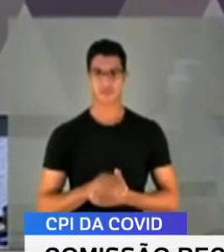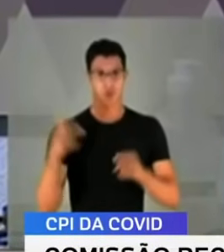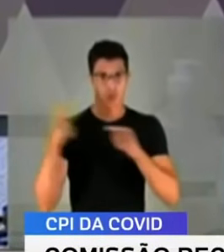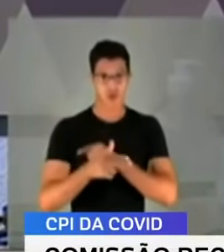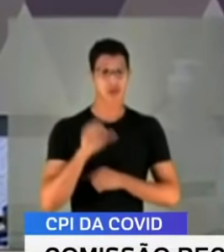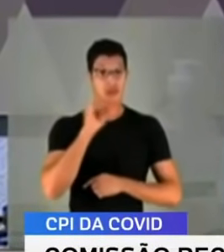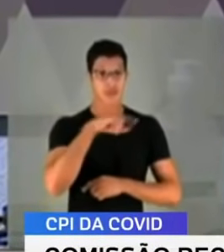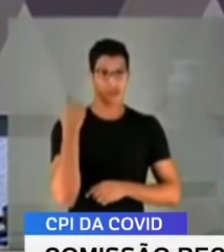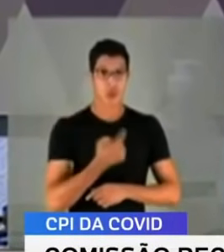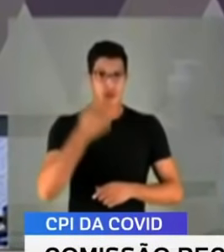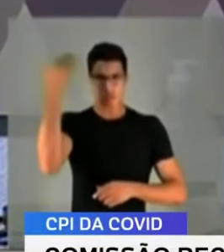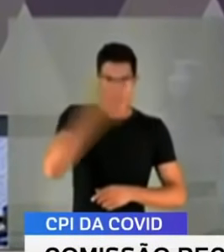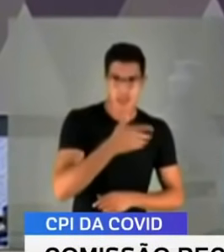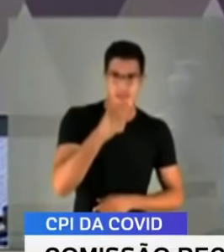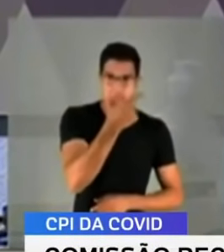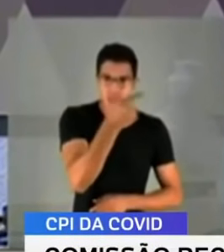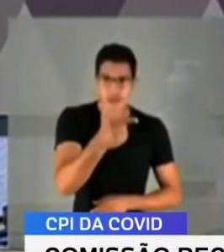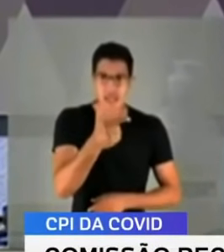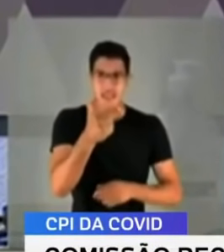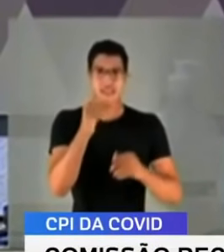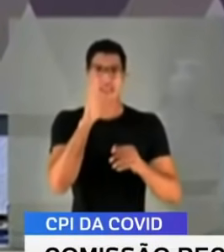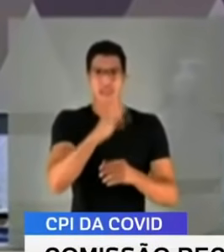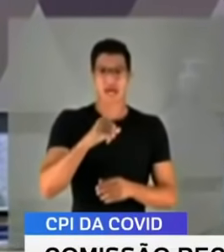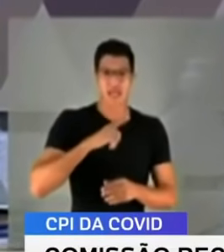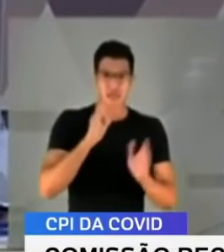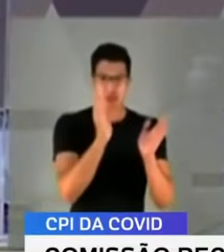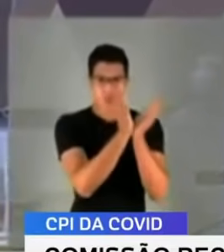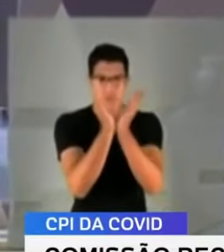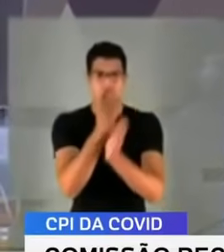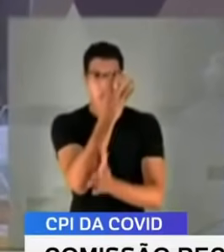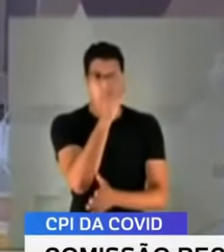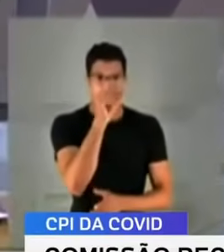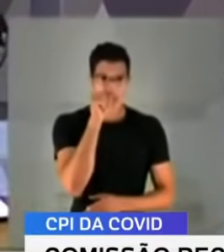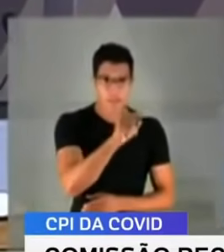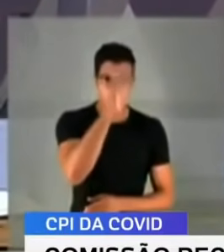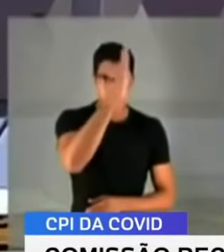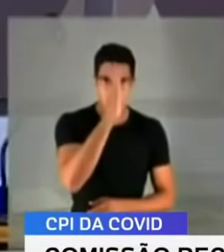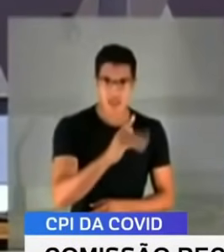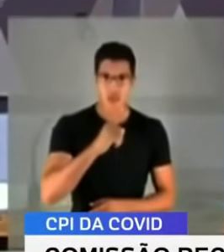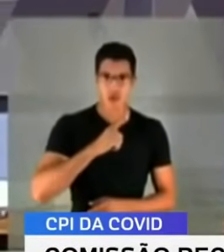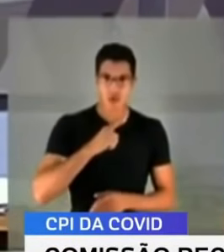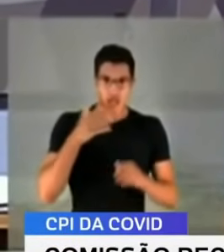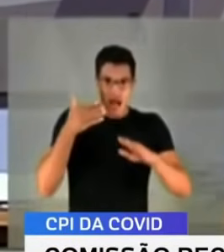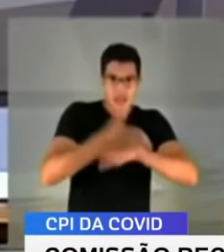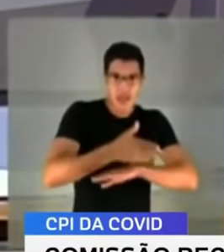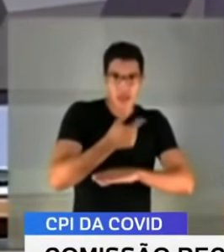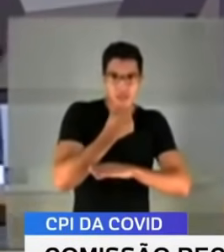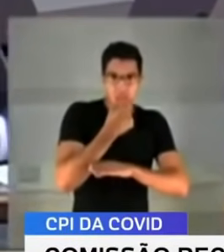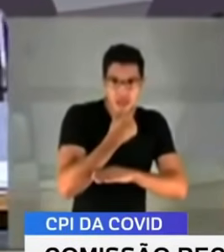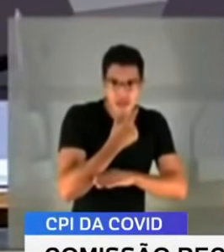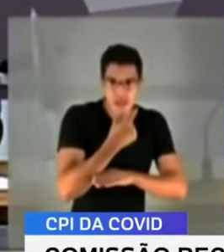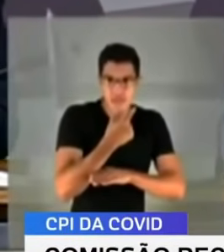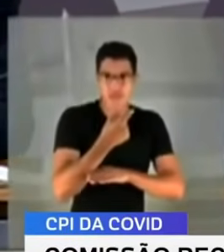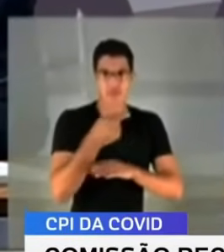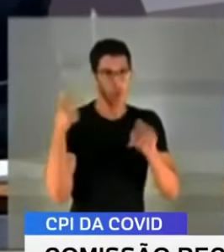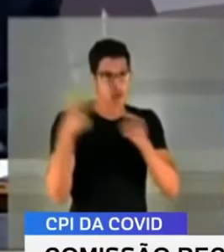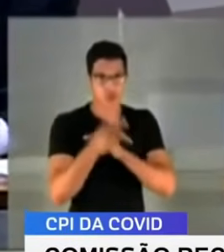E se nós constatarmos que não haja, nós já temos seguimento de mais de 40 mil brasileiros que tiveram acesso a essa medicação.